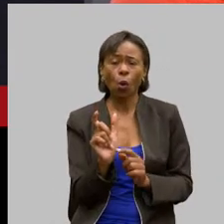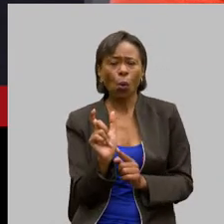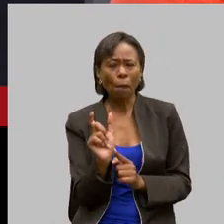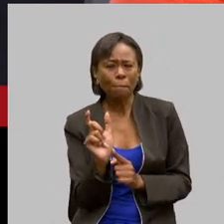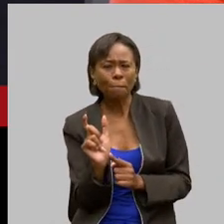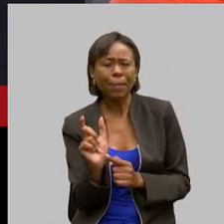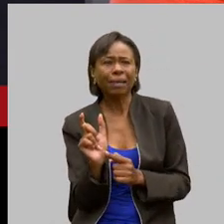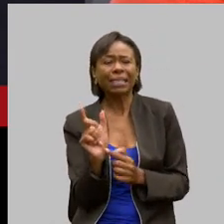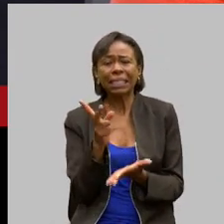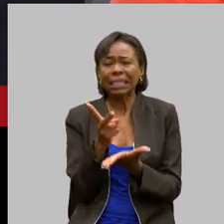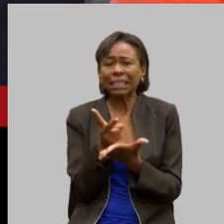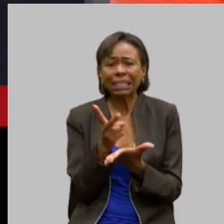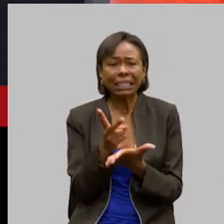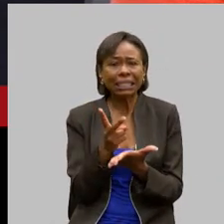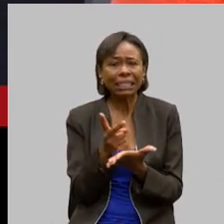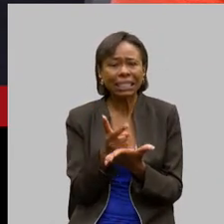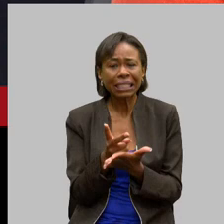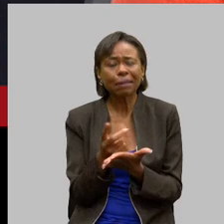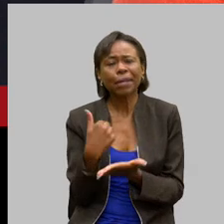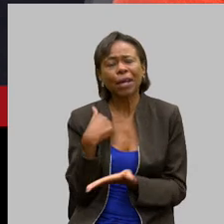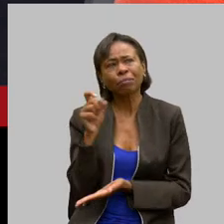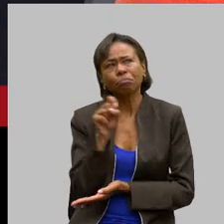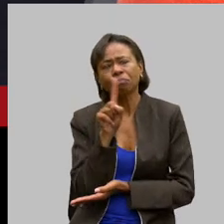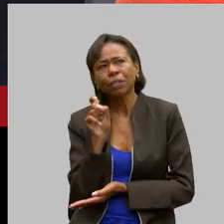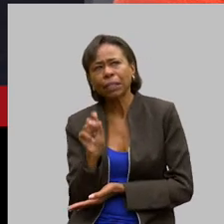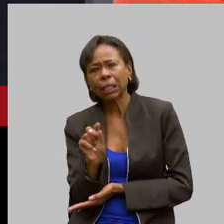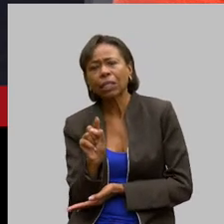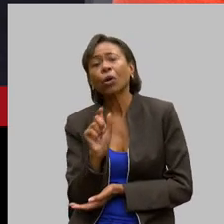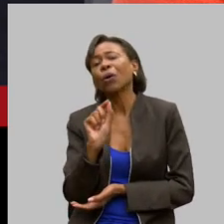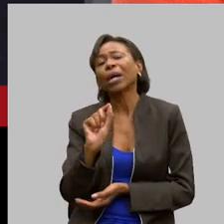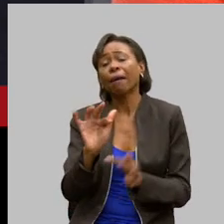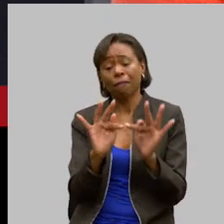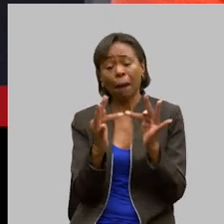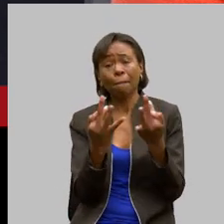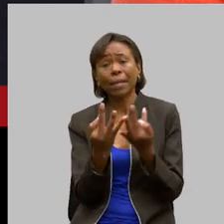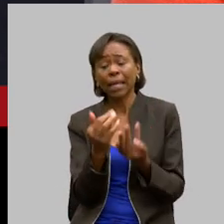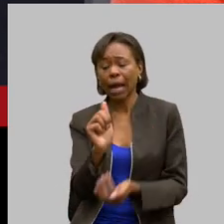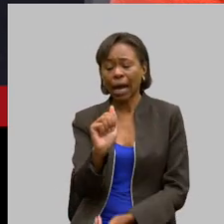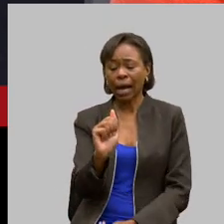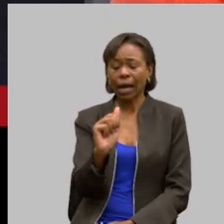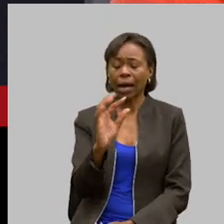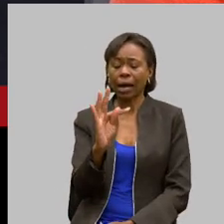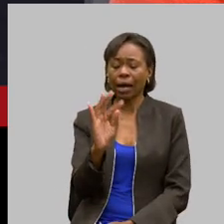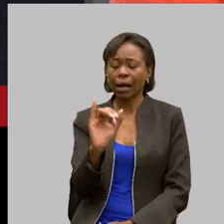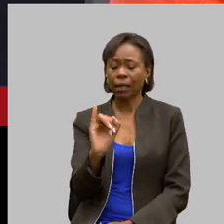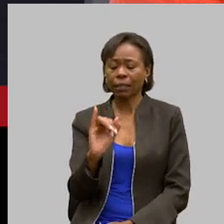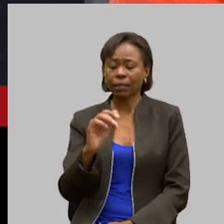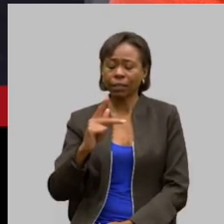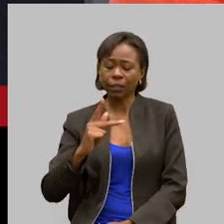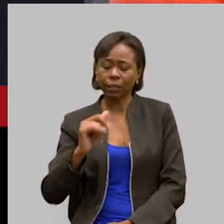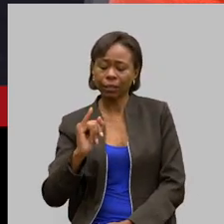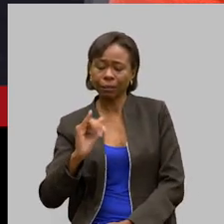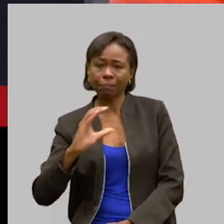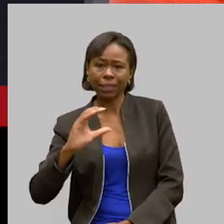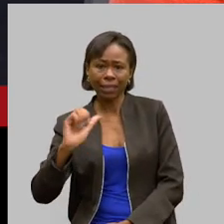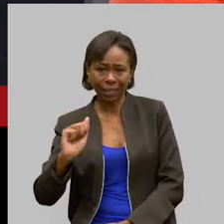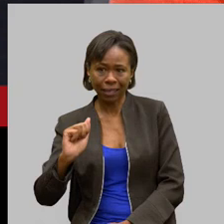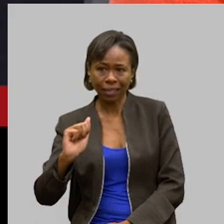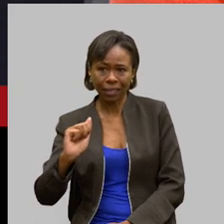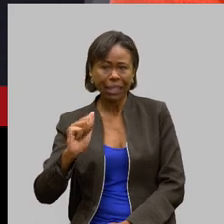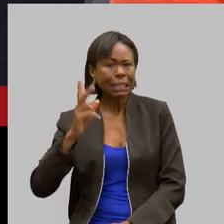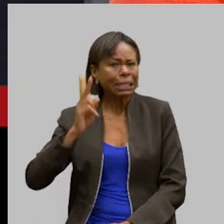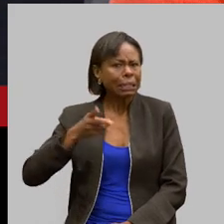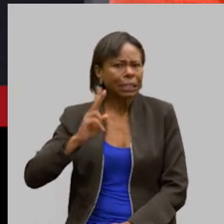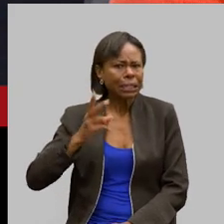vez mais eu tenho questionado que é a questão da família atípica todos os lugares em que nós vamos e eu